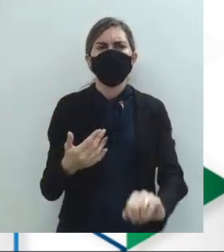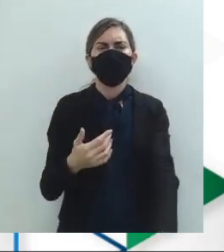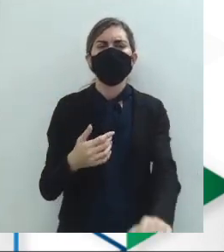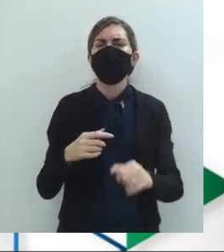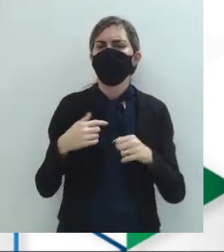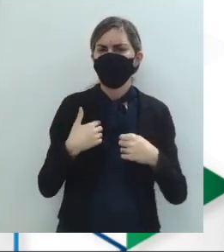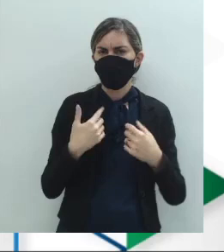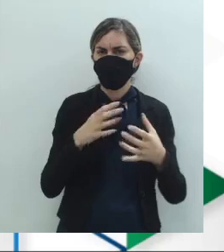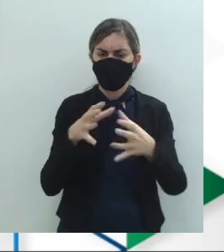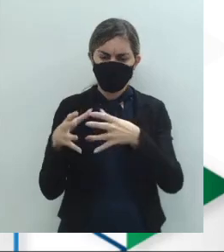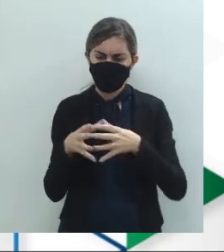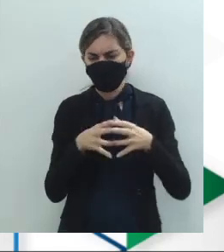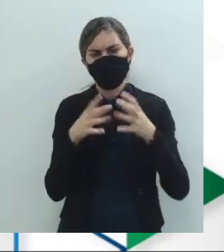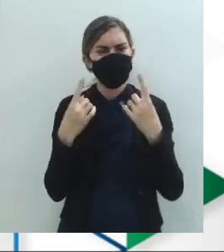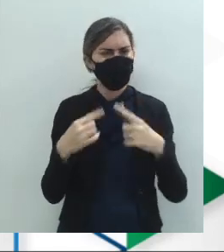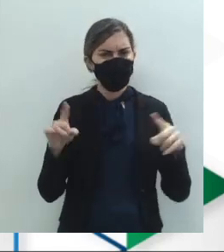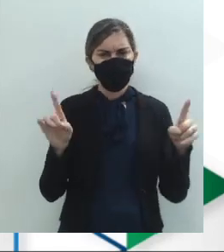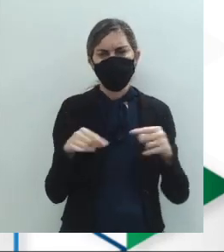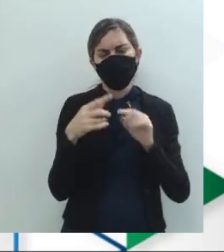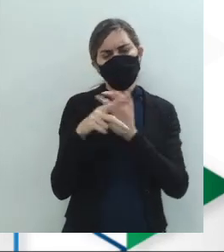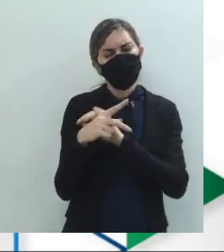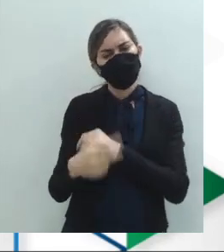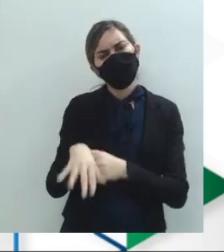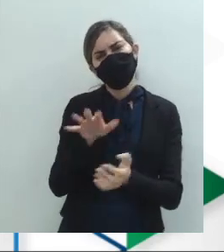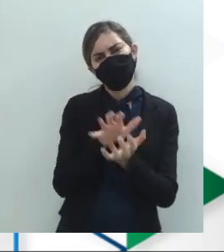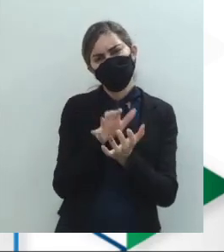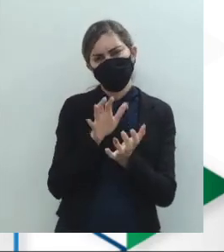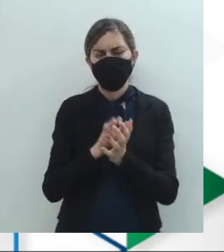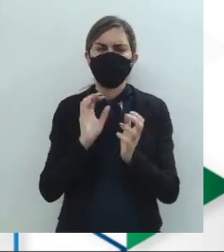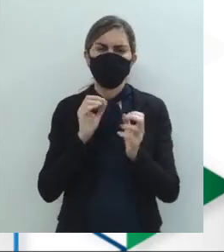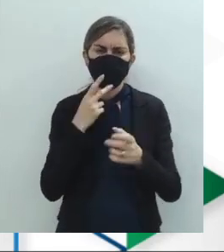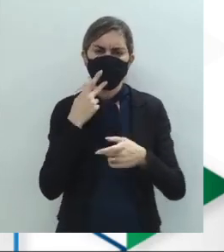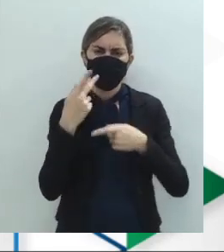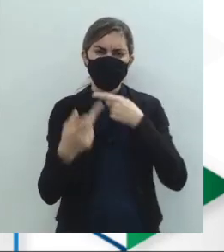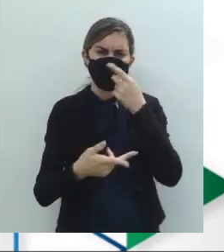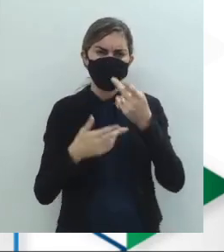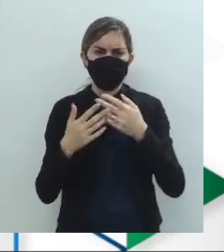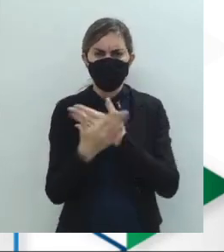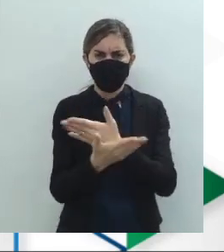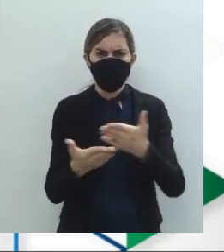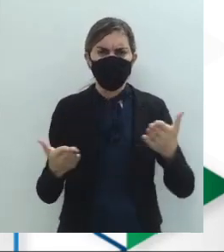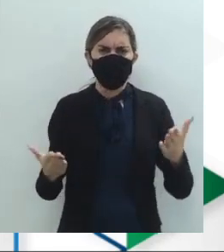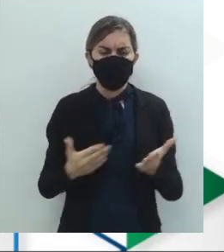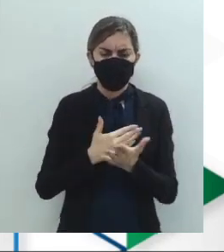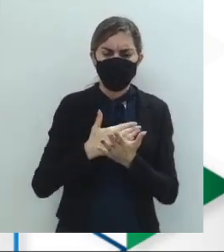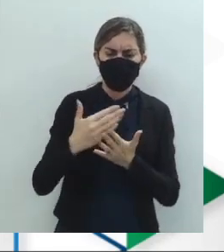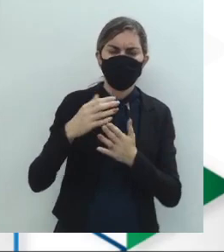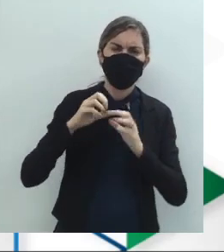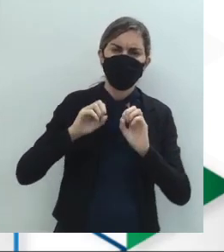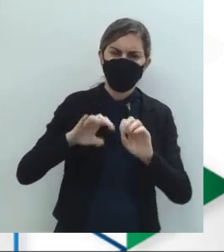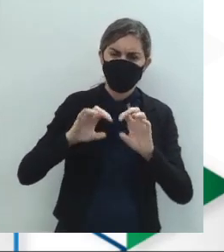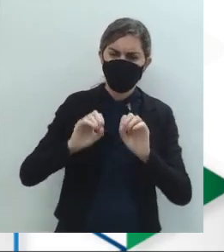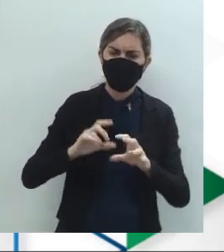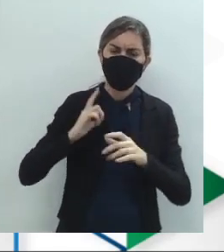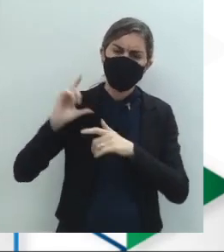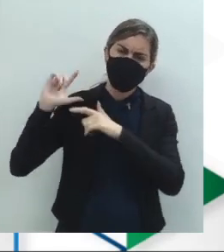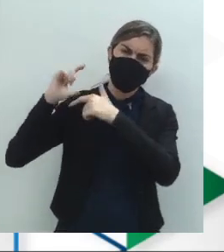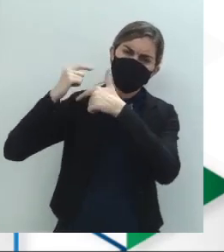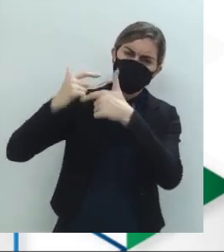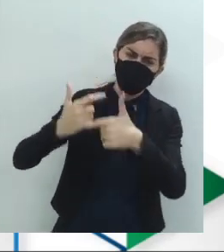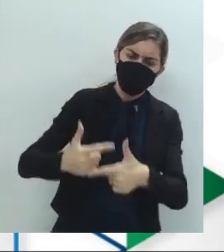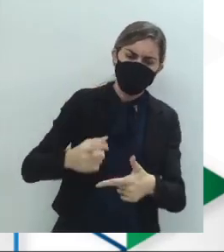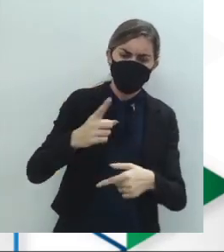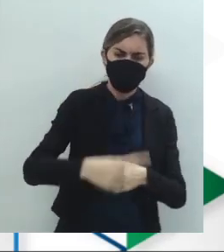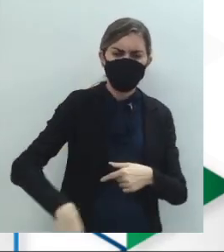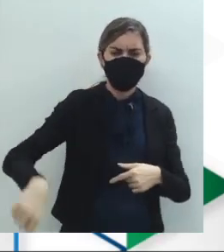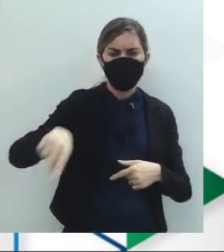os coletivos musicais em Pernambuco, como eu já falei para vocês no começo da aula, a gente tem essa tradição na